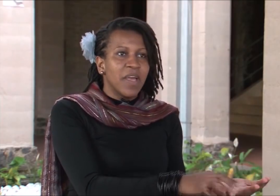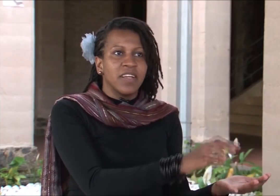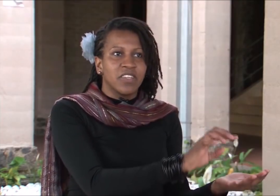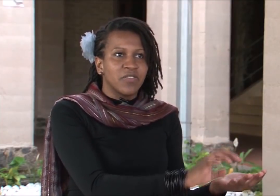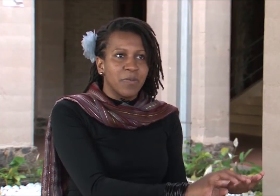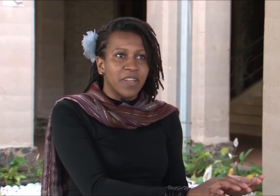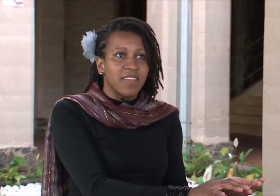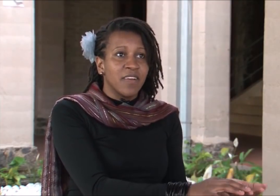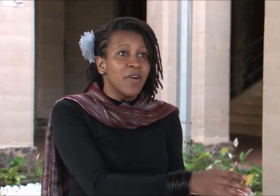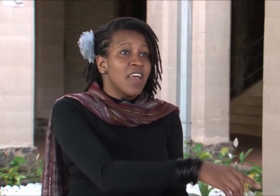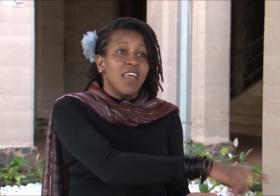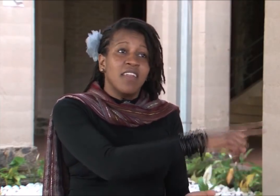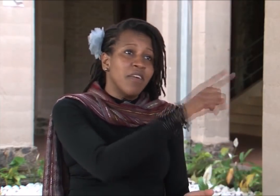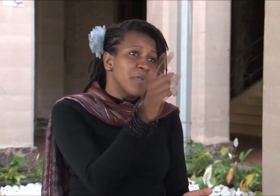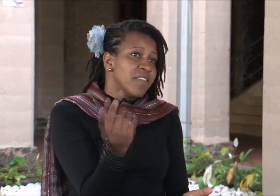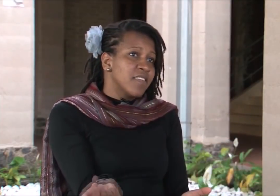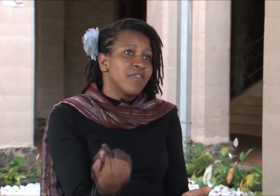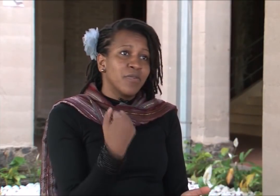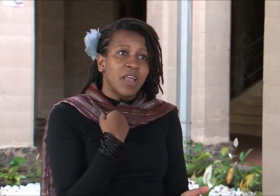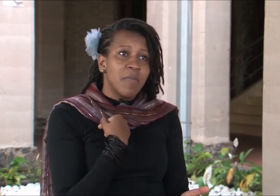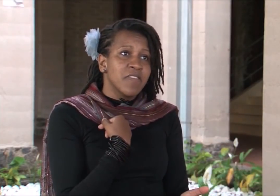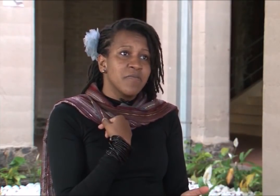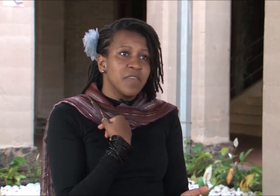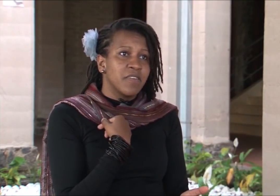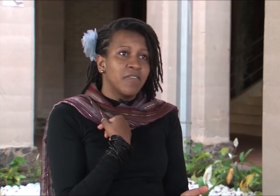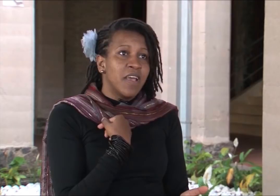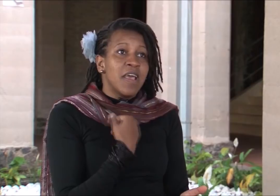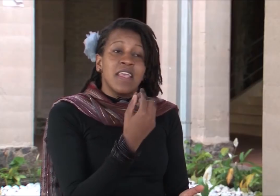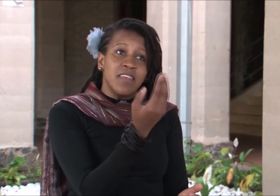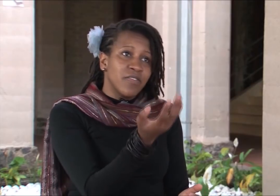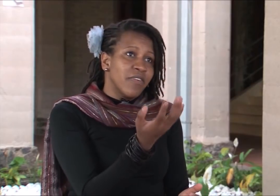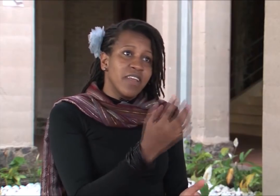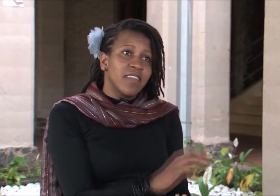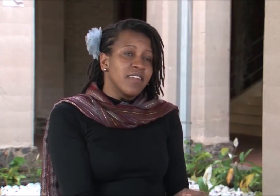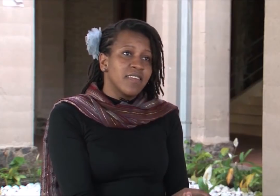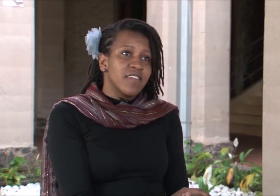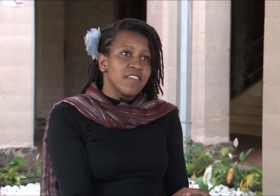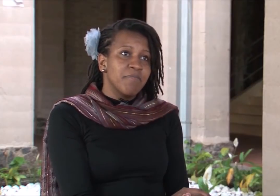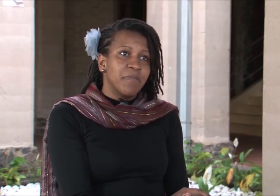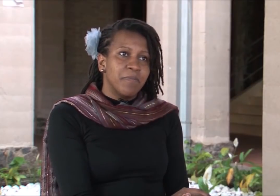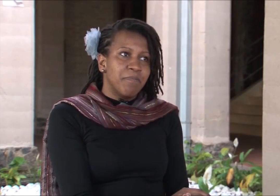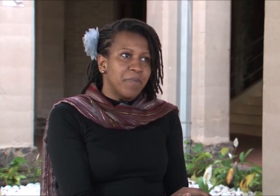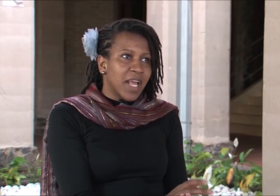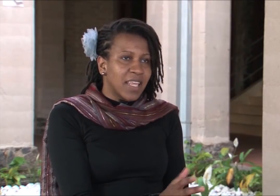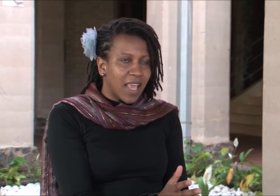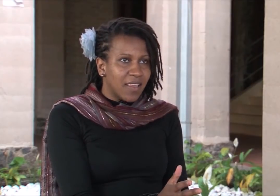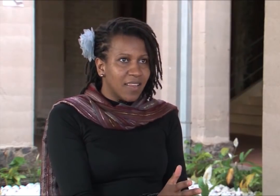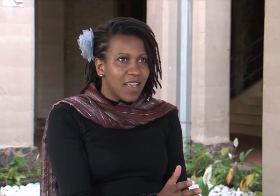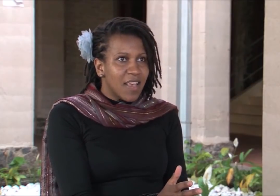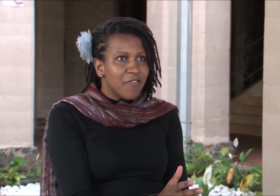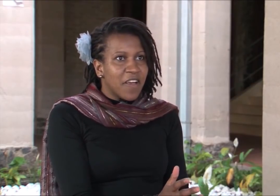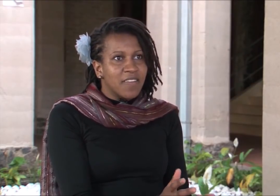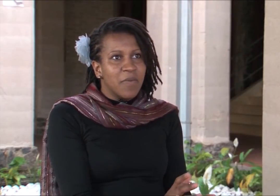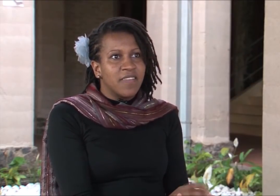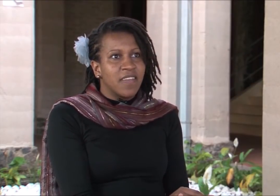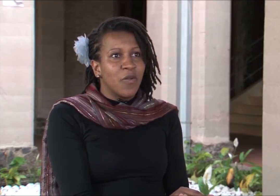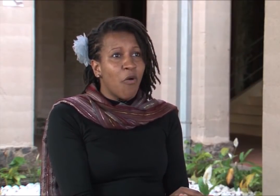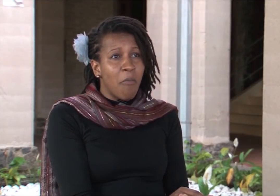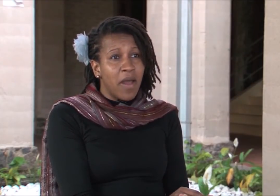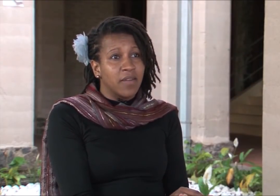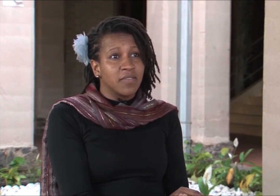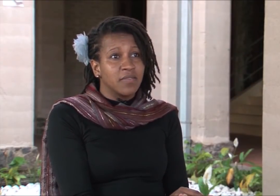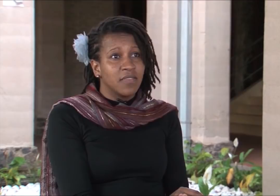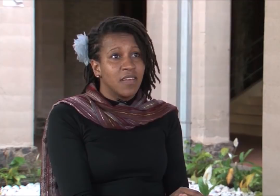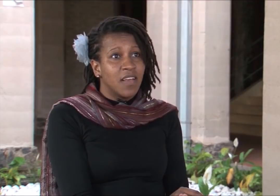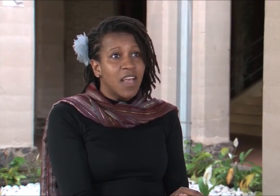sua diabetes, a sua hipertensão, ele não precisa voltar mais comigo. E isso não é interessante para quem faz a medicina